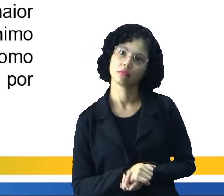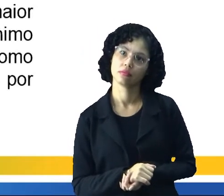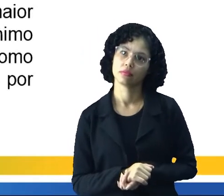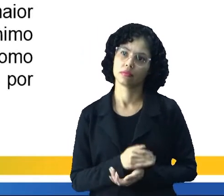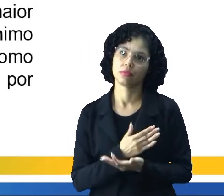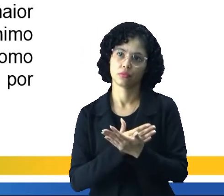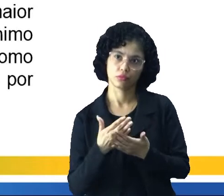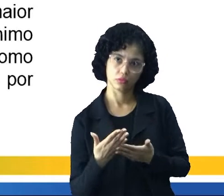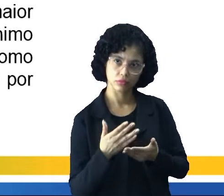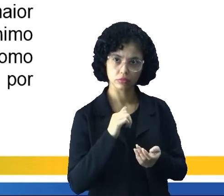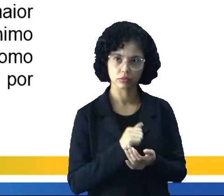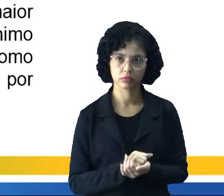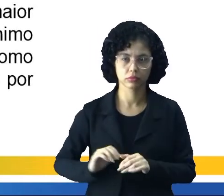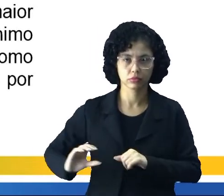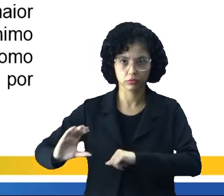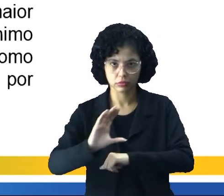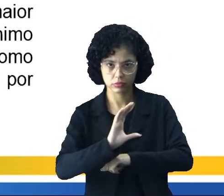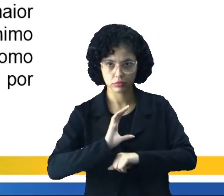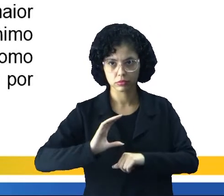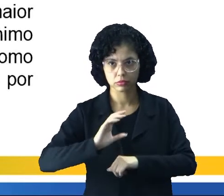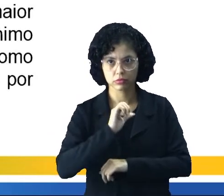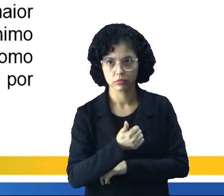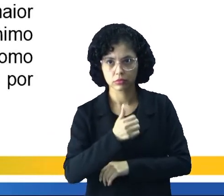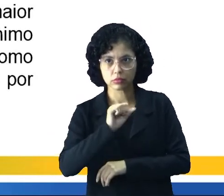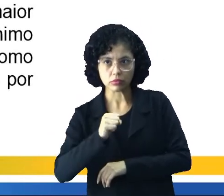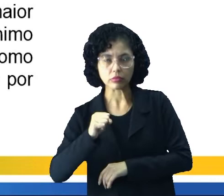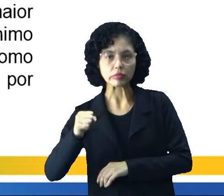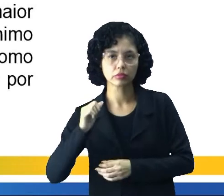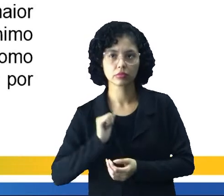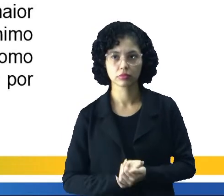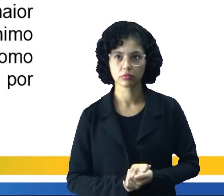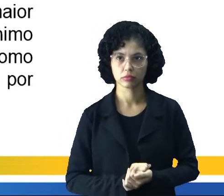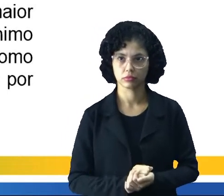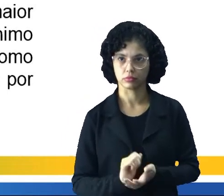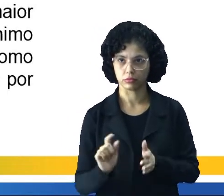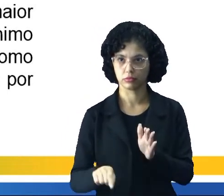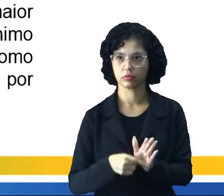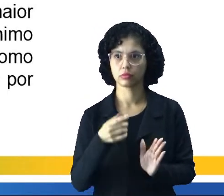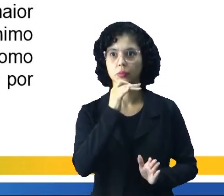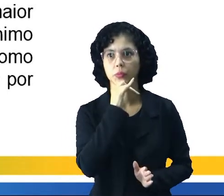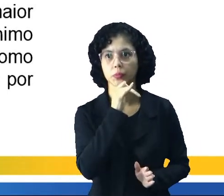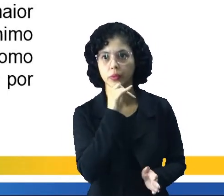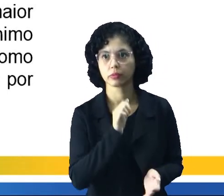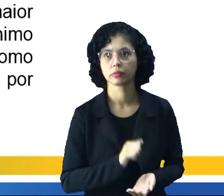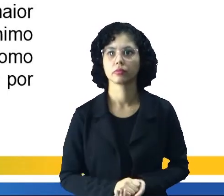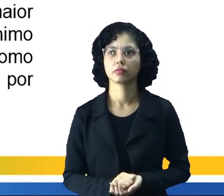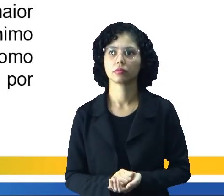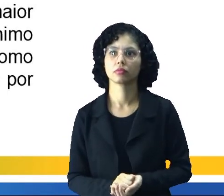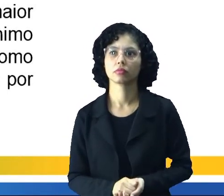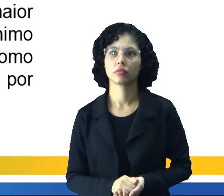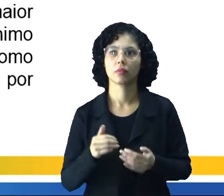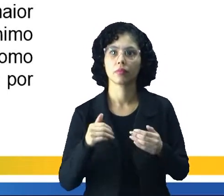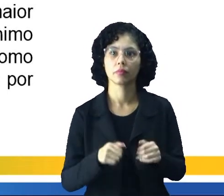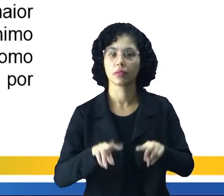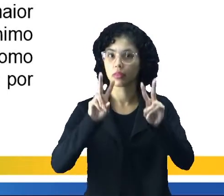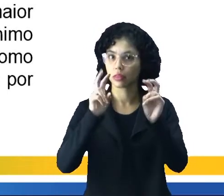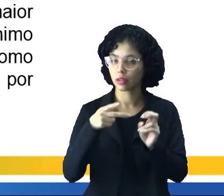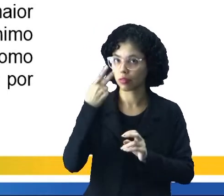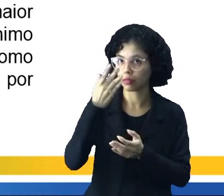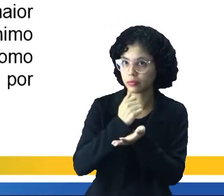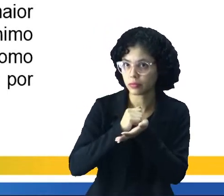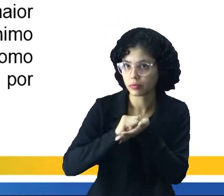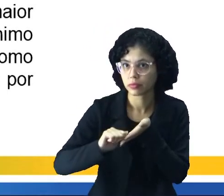Ó, ele inicia ali com a Constituição de 88, né? No primeiro exemplo, e aí ele abre o texto